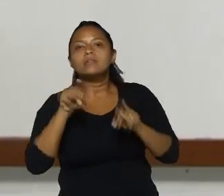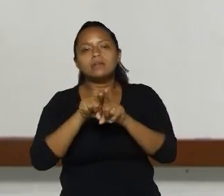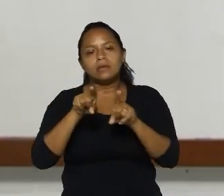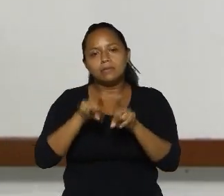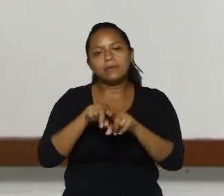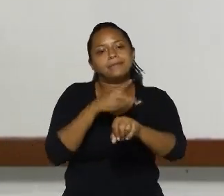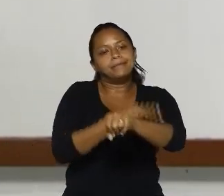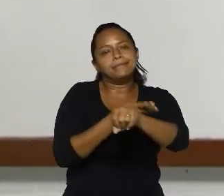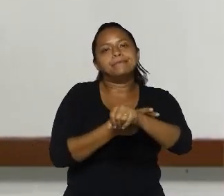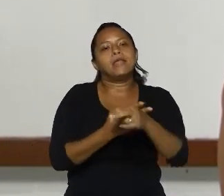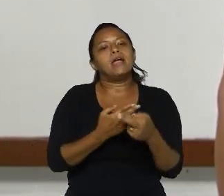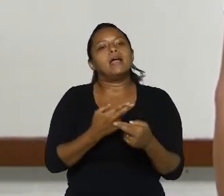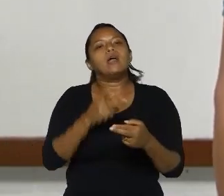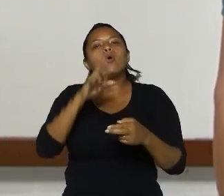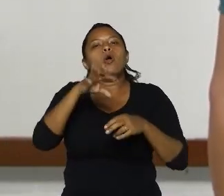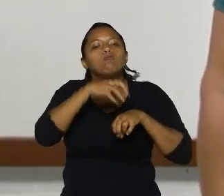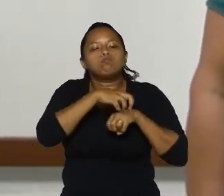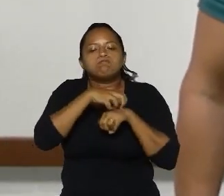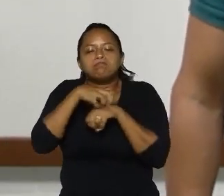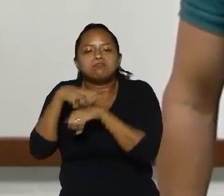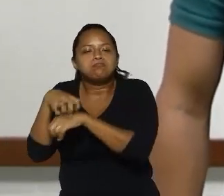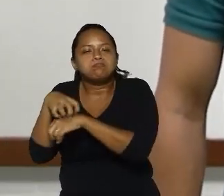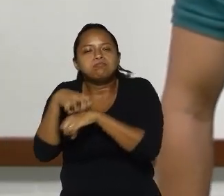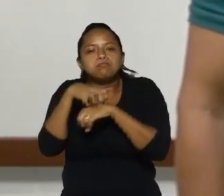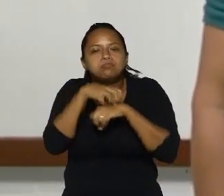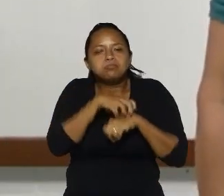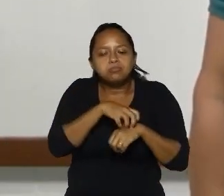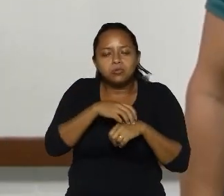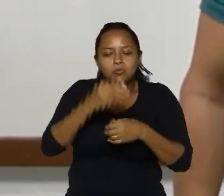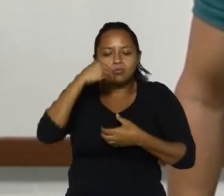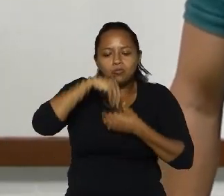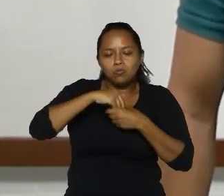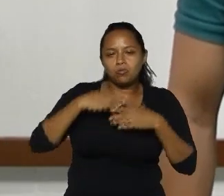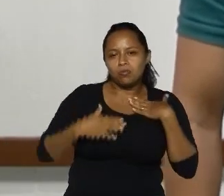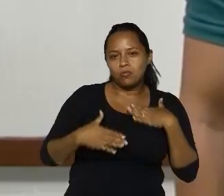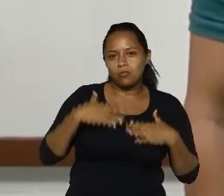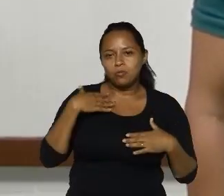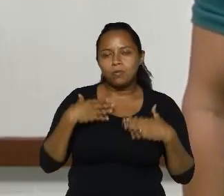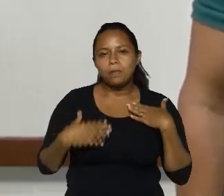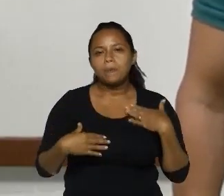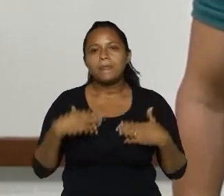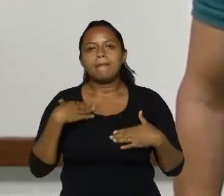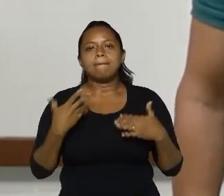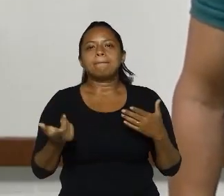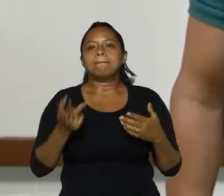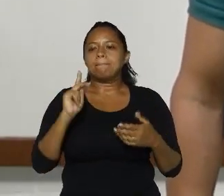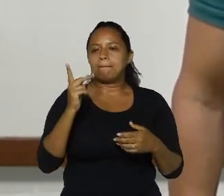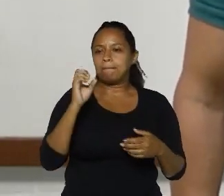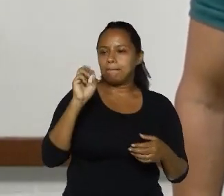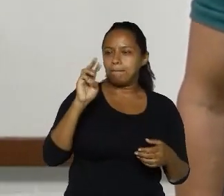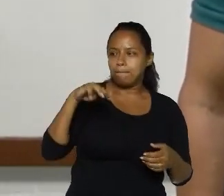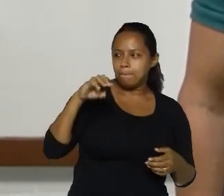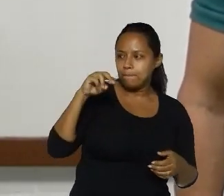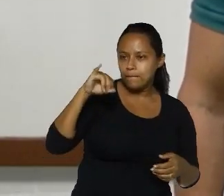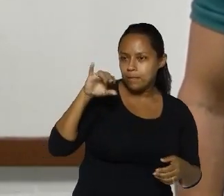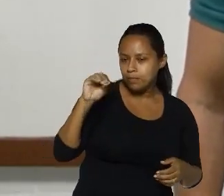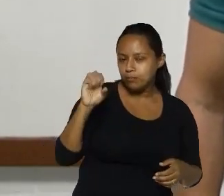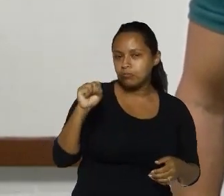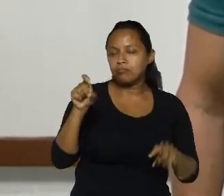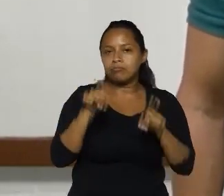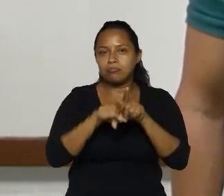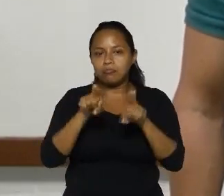pelo transporte de substâncias. Os hormônios, os nutrientes, eles serão